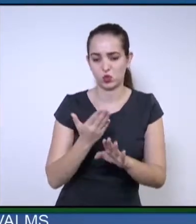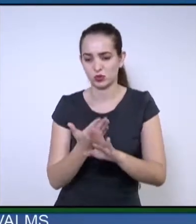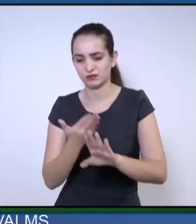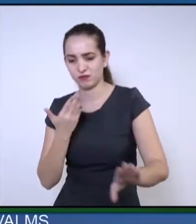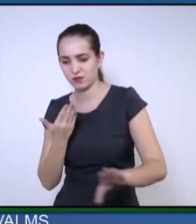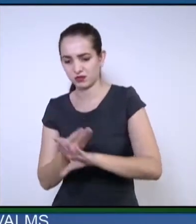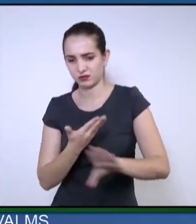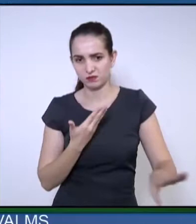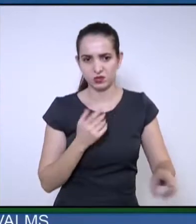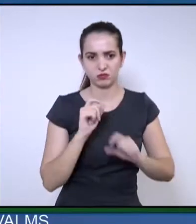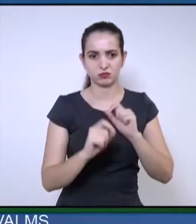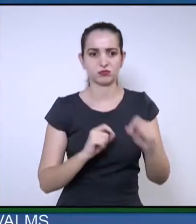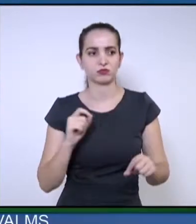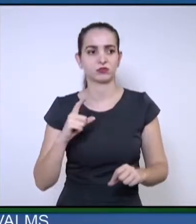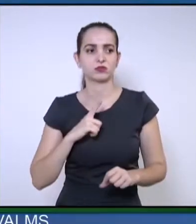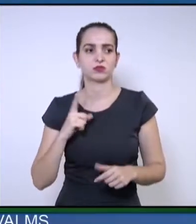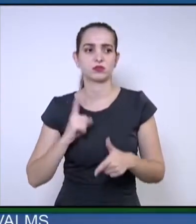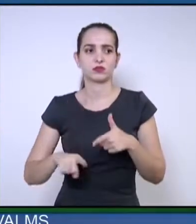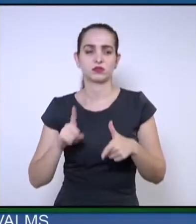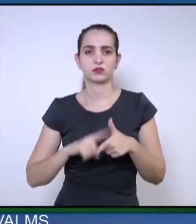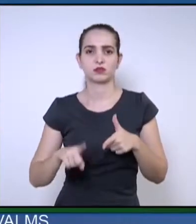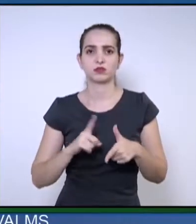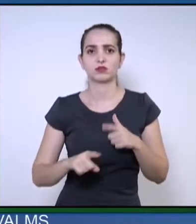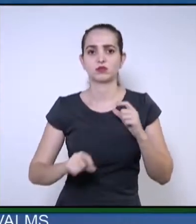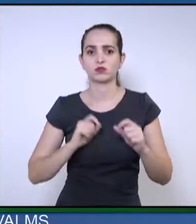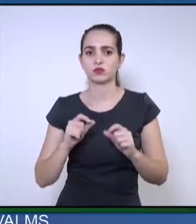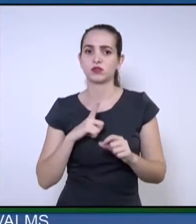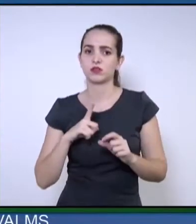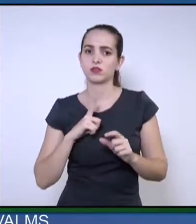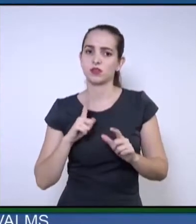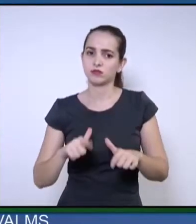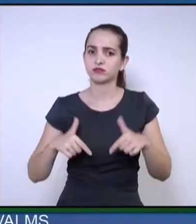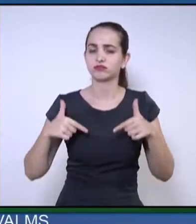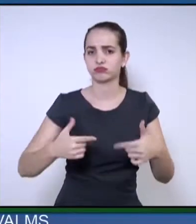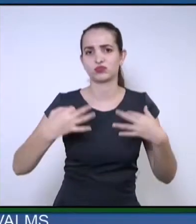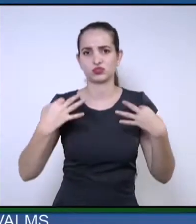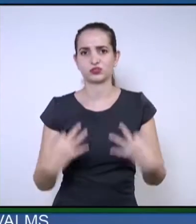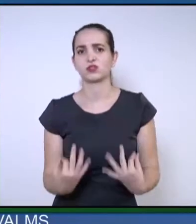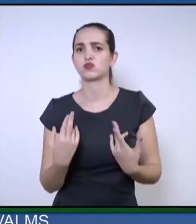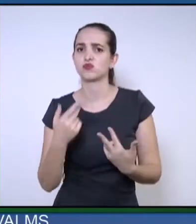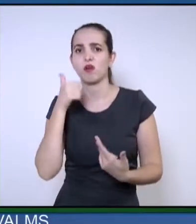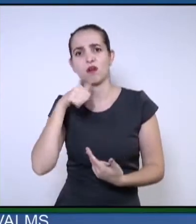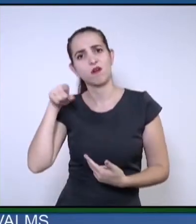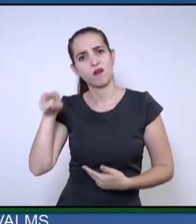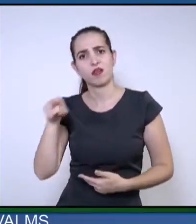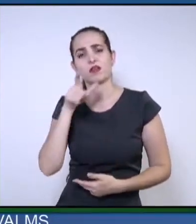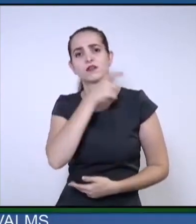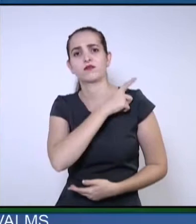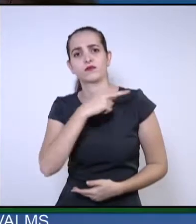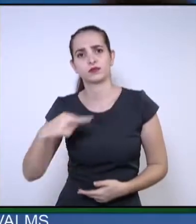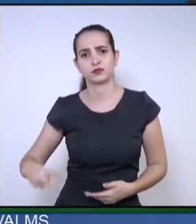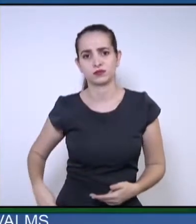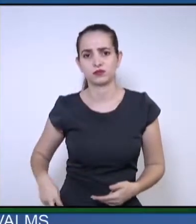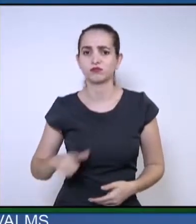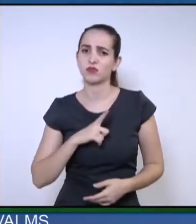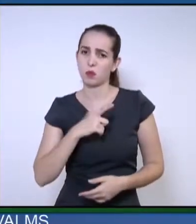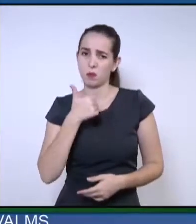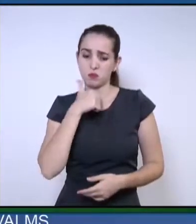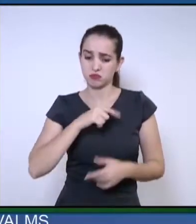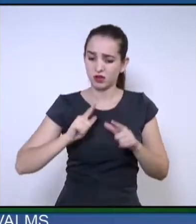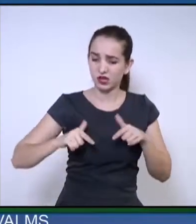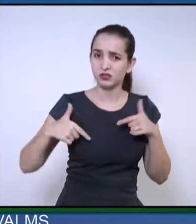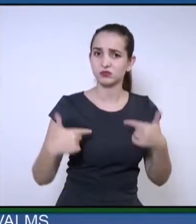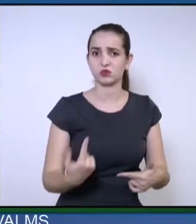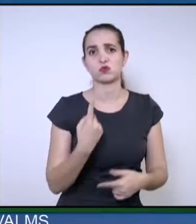que eventualmente têm algum tipo de problema com aqueles que exercem o seu mandato com dignidade, como era o caso da vereadora, uma